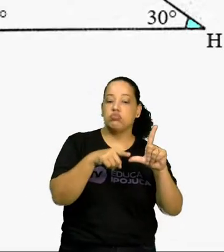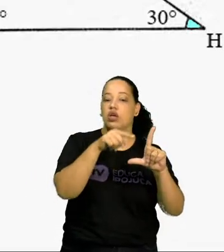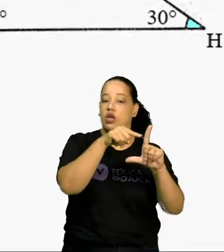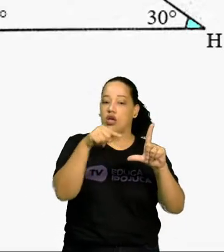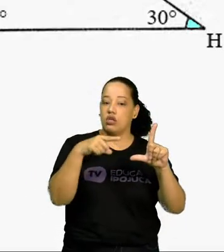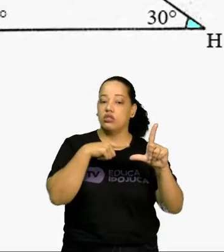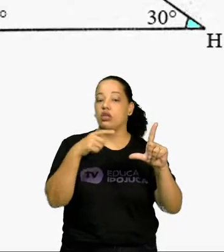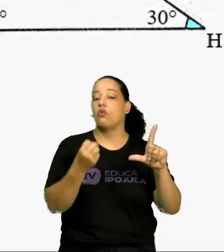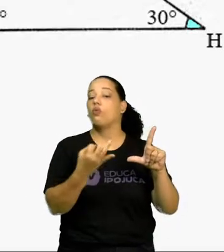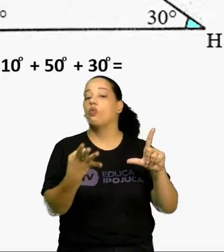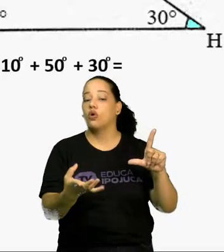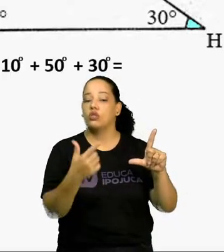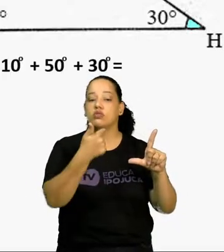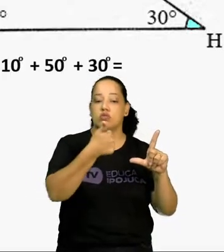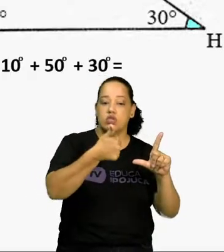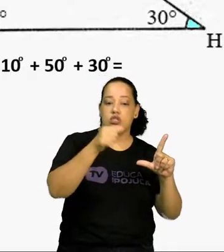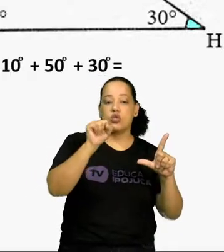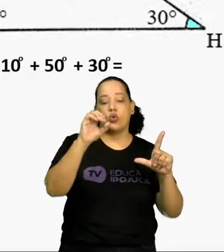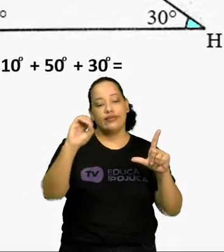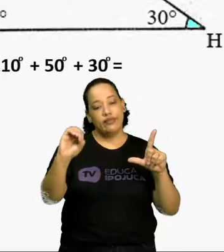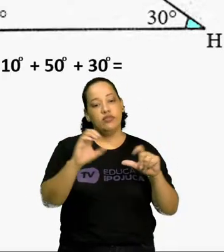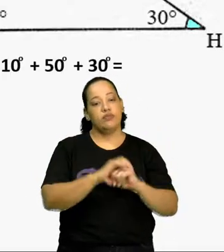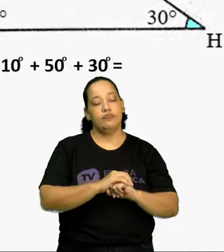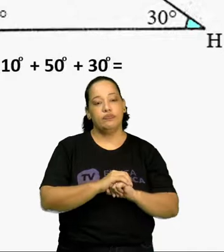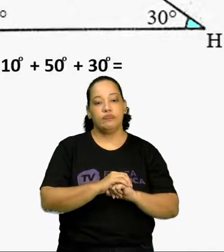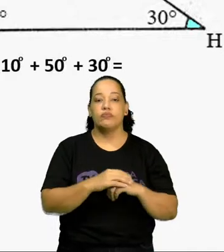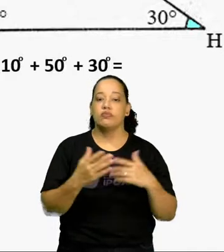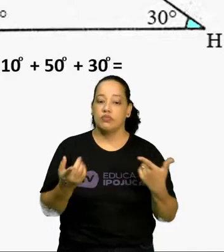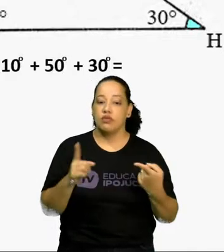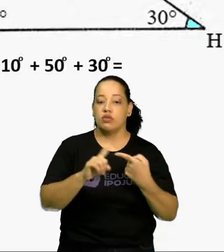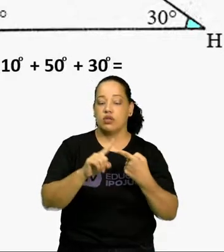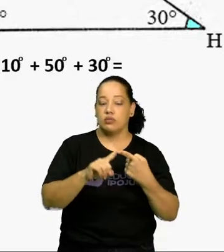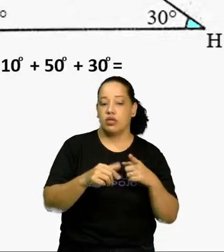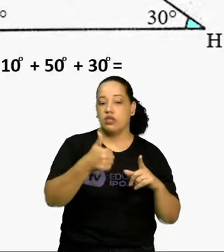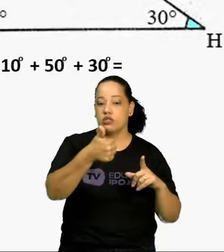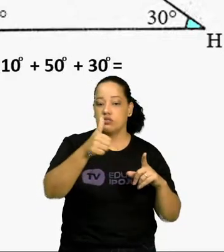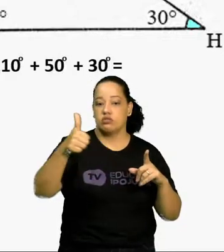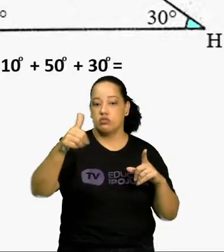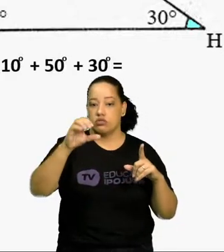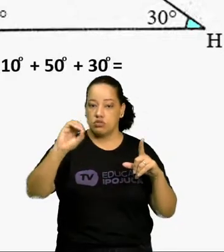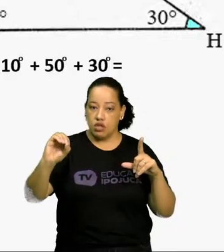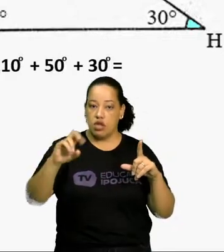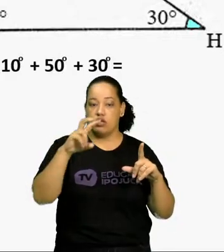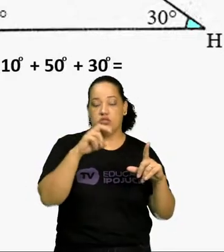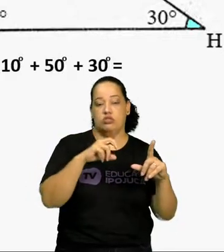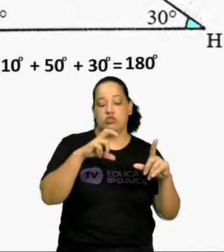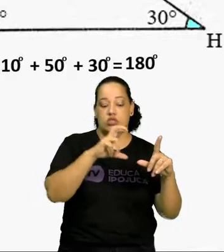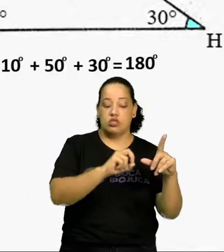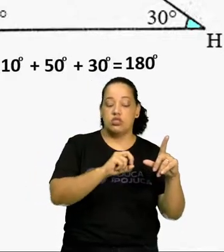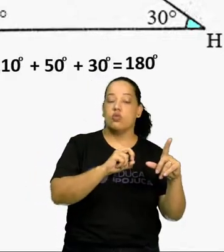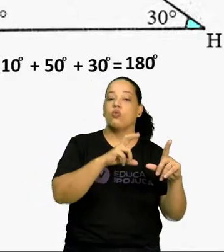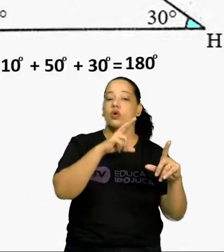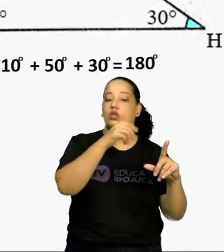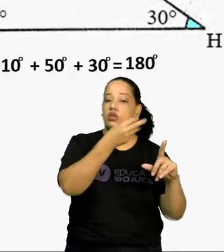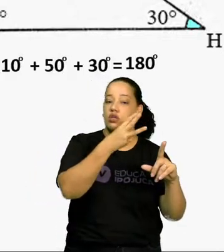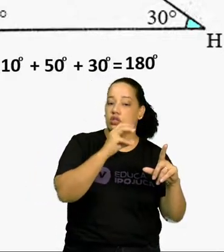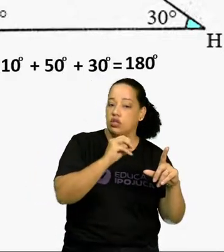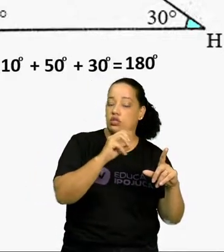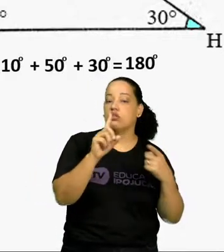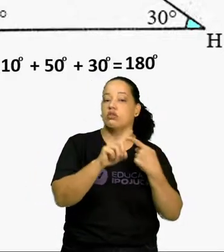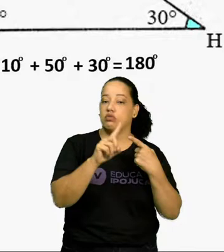dar 180. No último caso, 110, 50, 30 graus, também vai